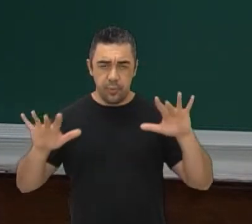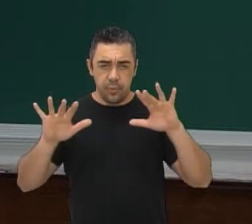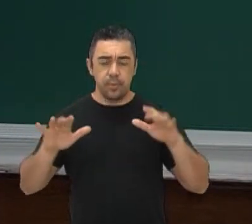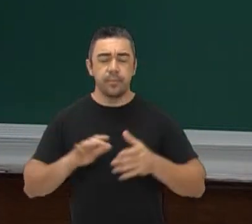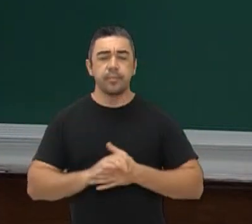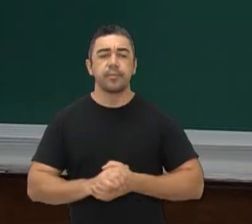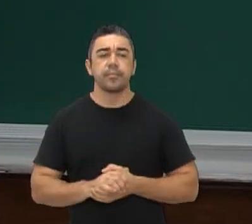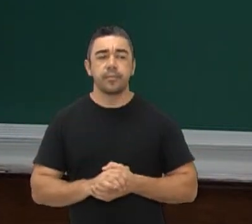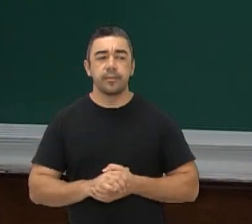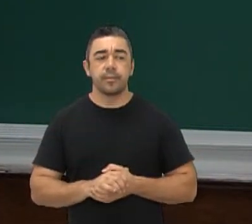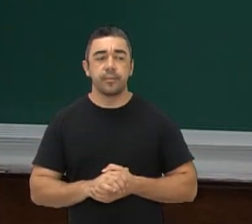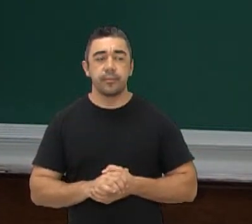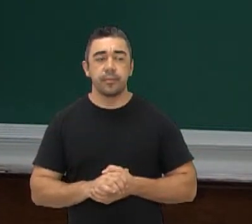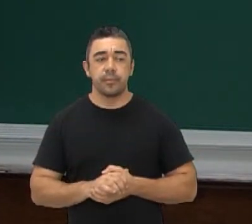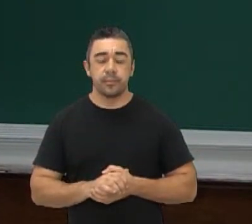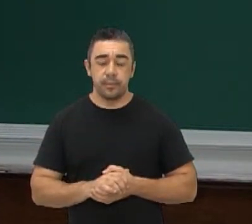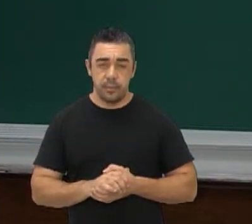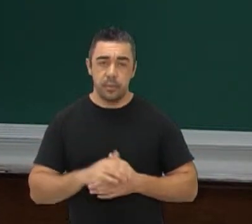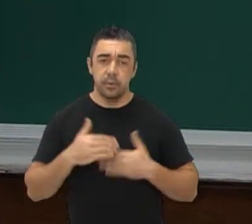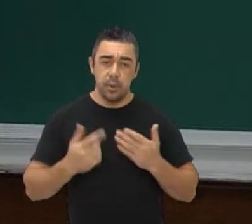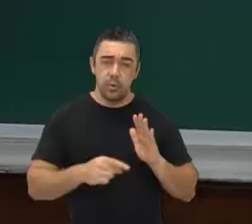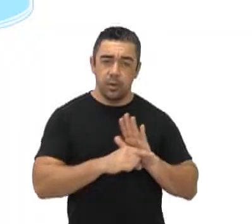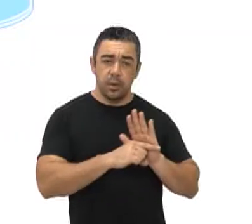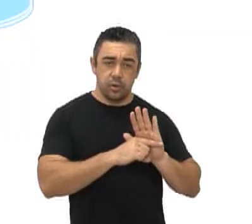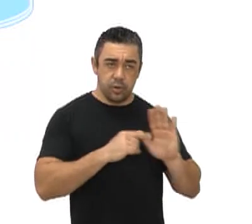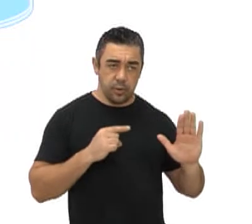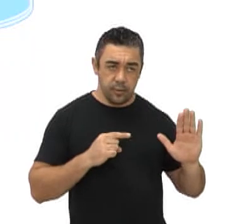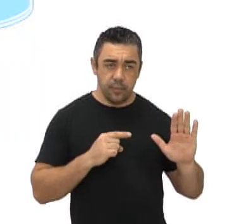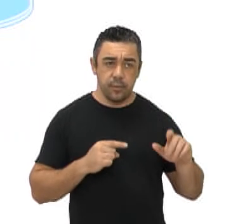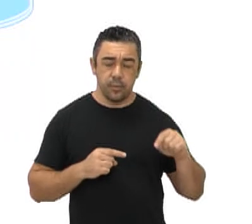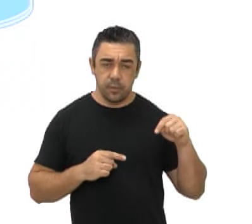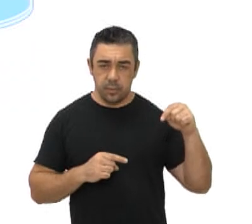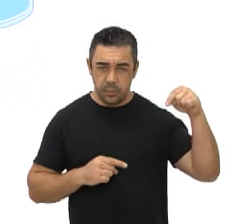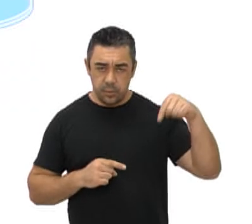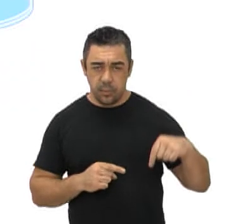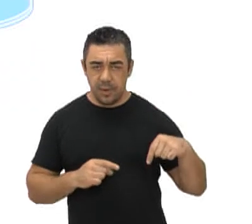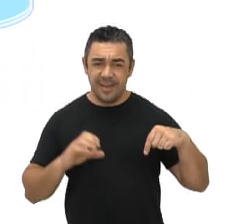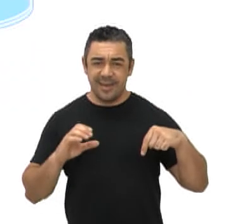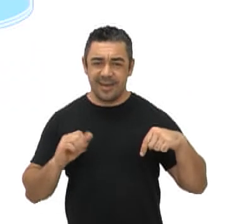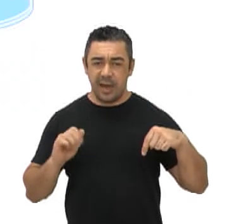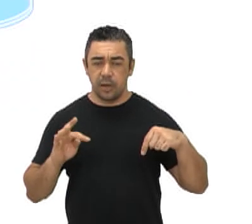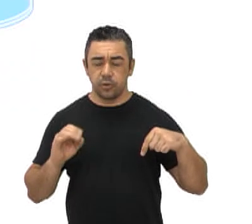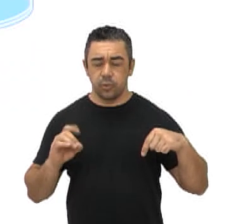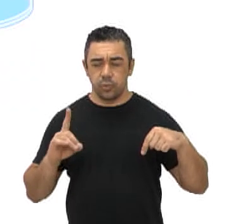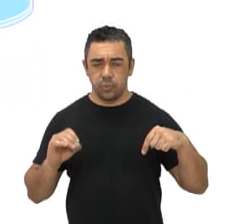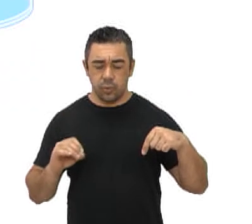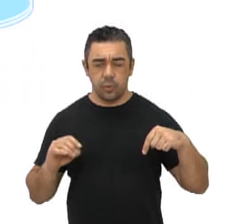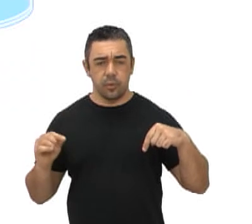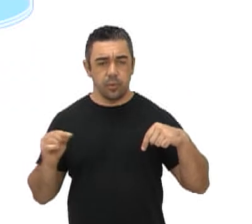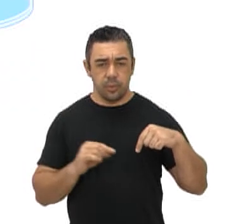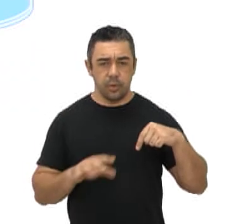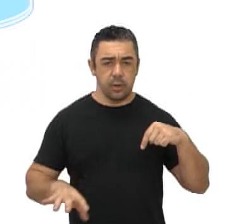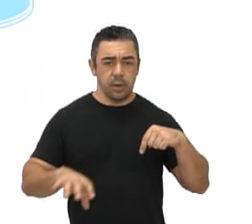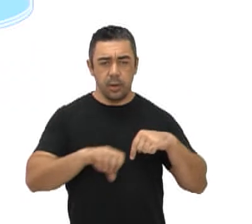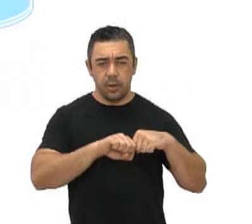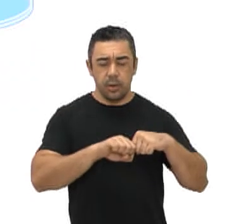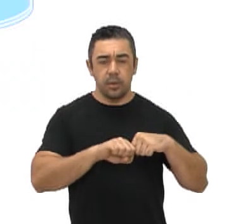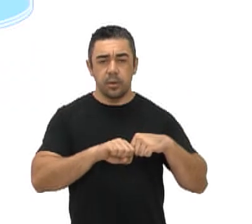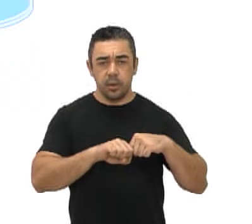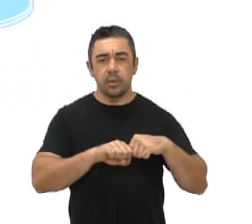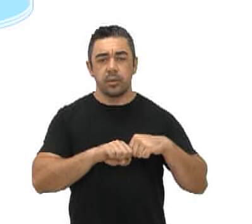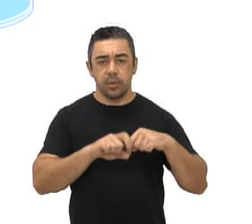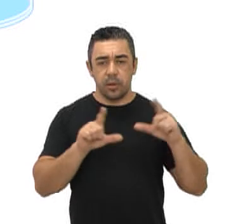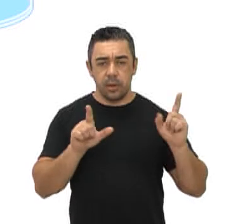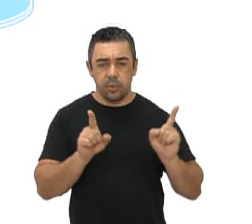dos polos. E aí no polo negativo, que nesse caso é o cátodo, diferente lá da pilha, vai ter a semi-reação catódica